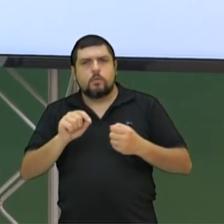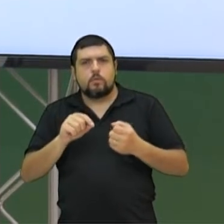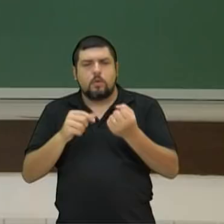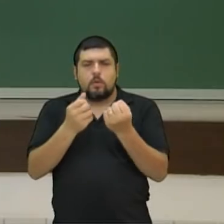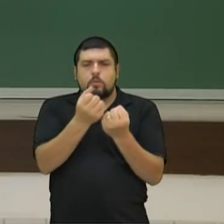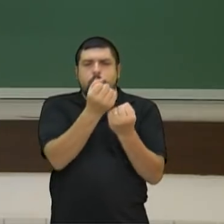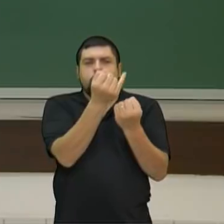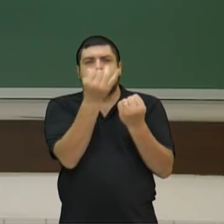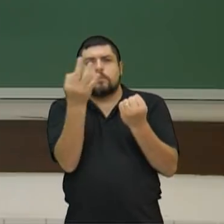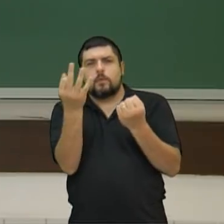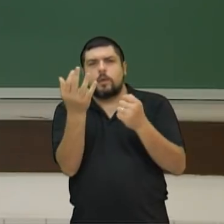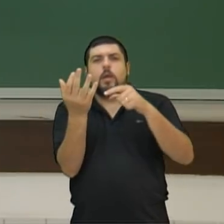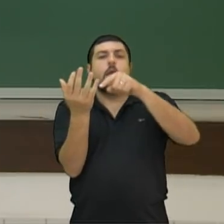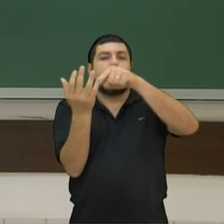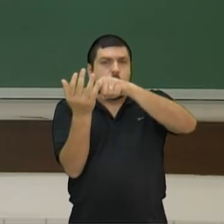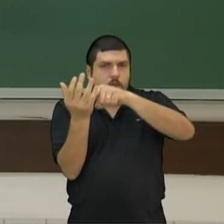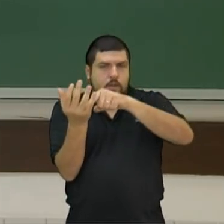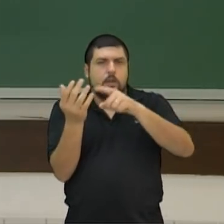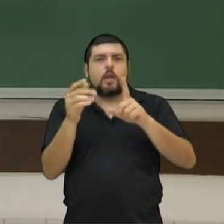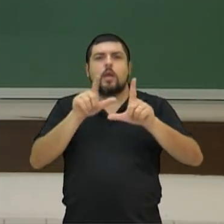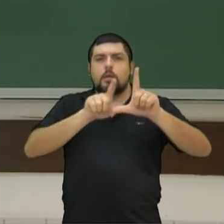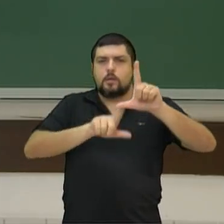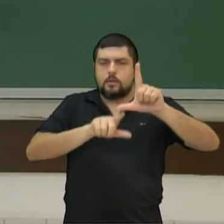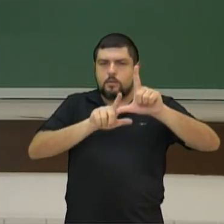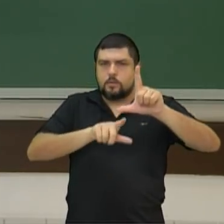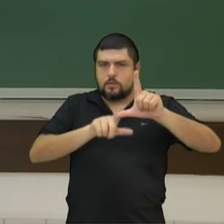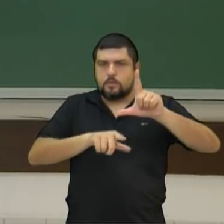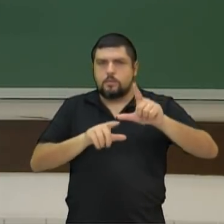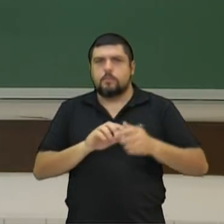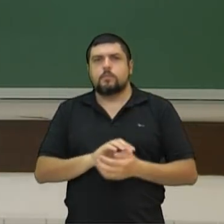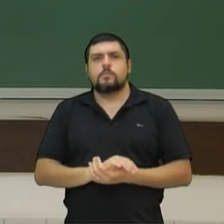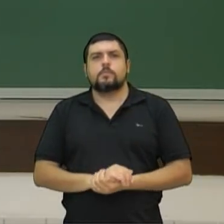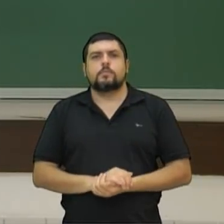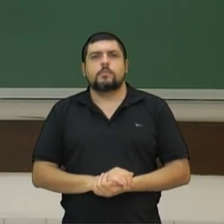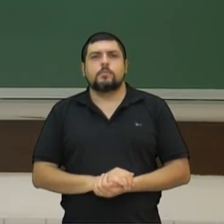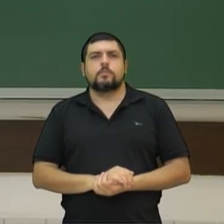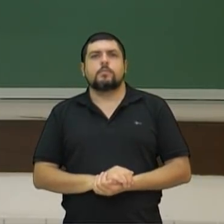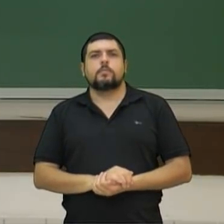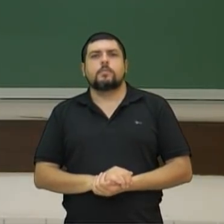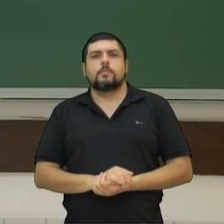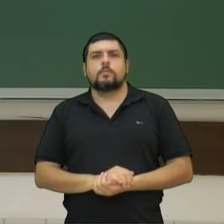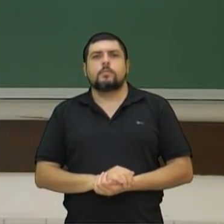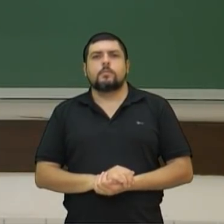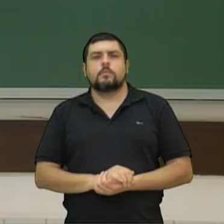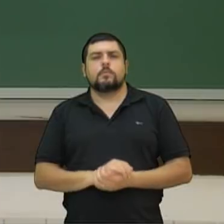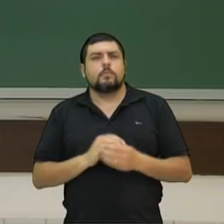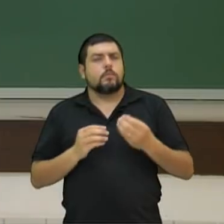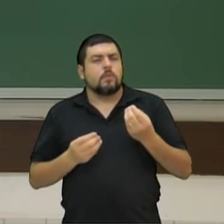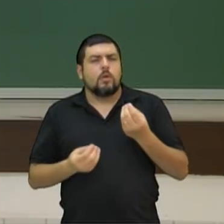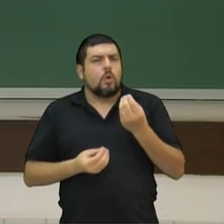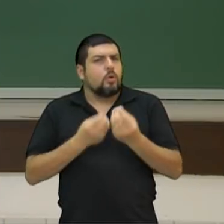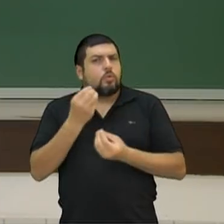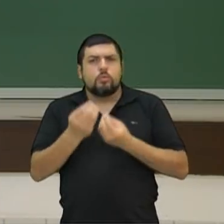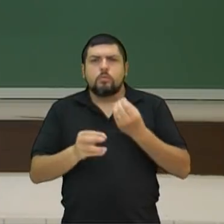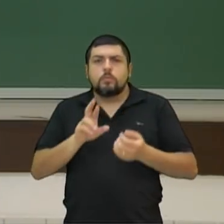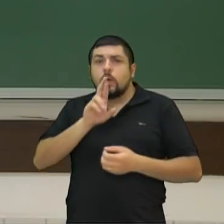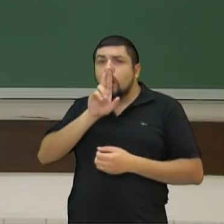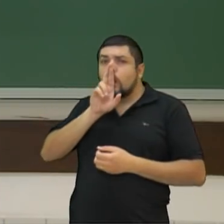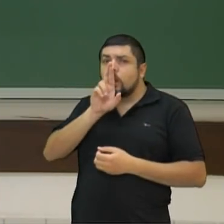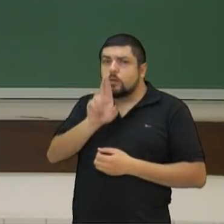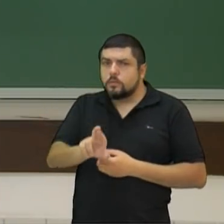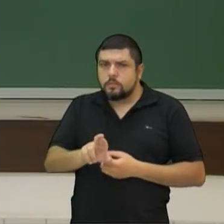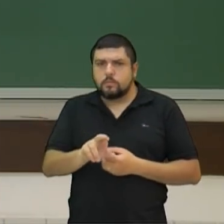letra no expoente, certo? Uma variável, uma incógnita aqui no expoente. Como que eu resolvo uma equação